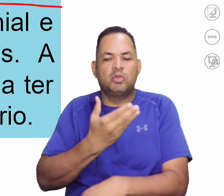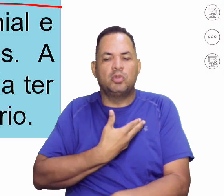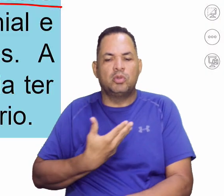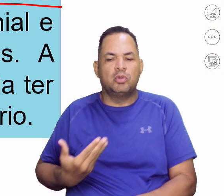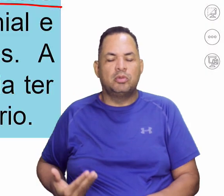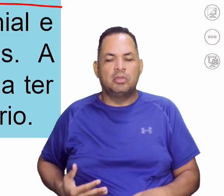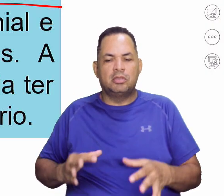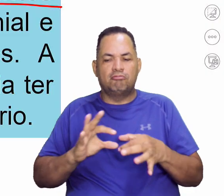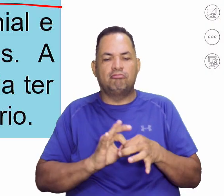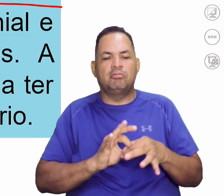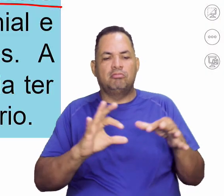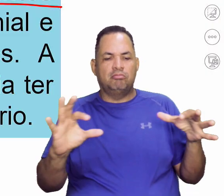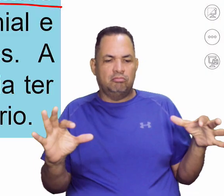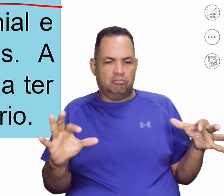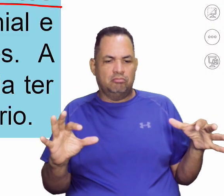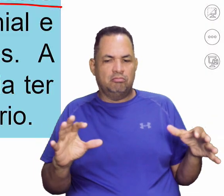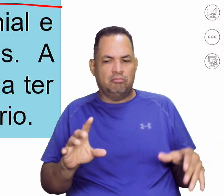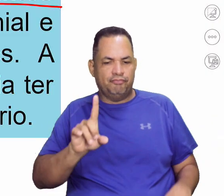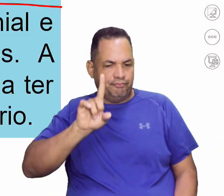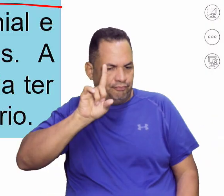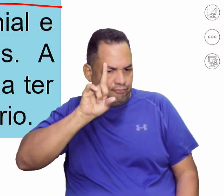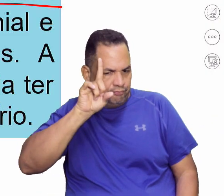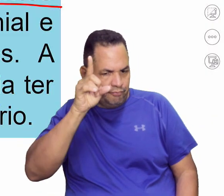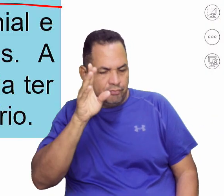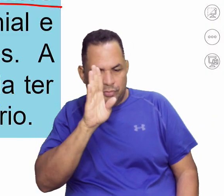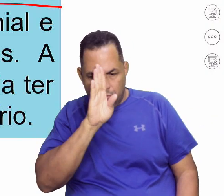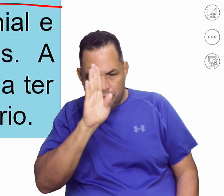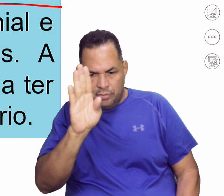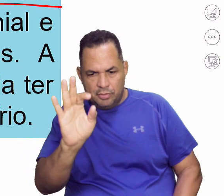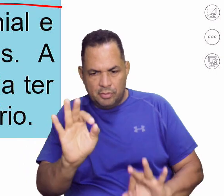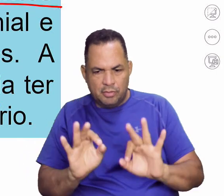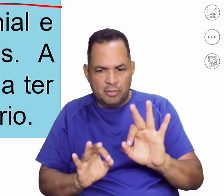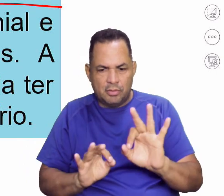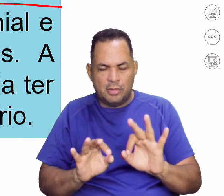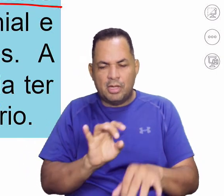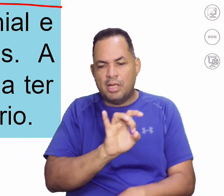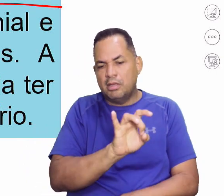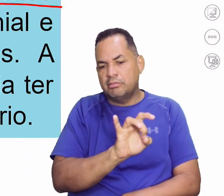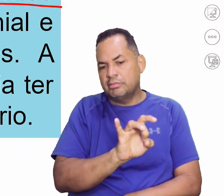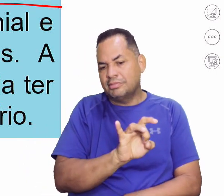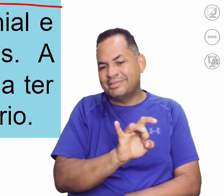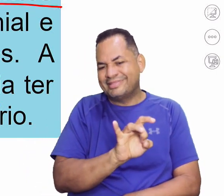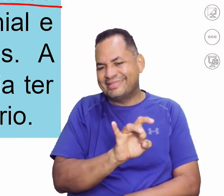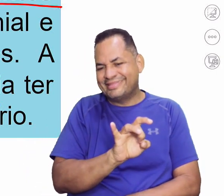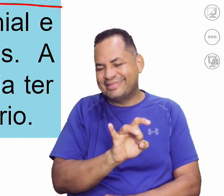estados independentes. A ideia central era